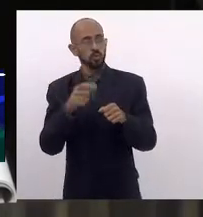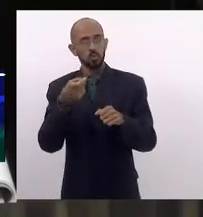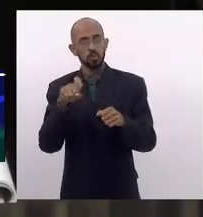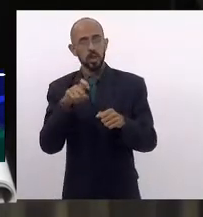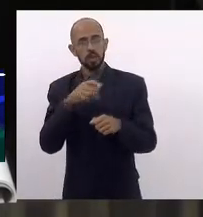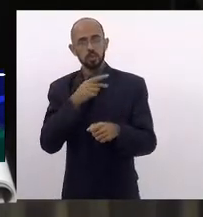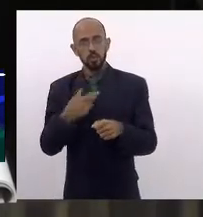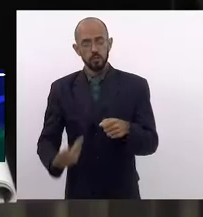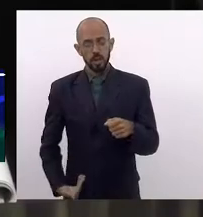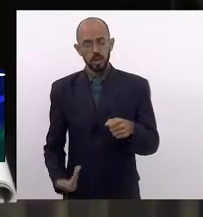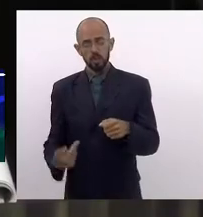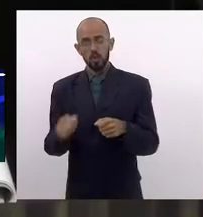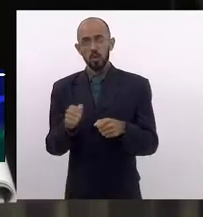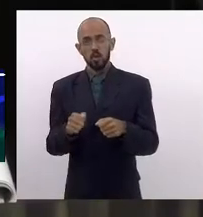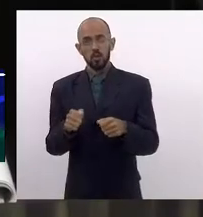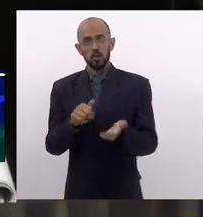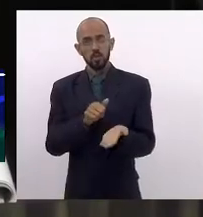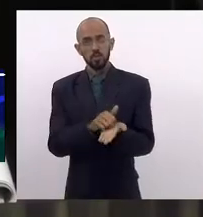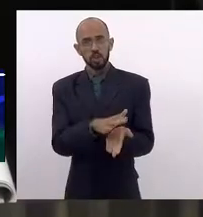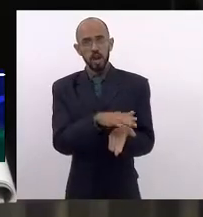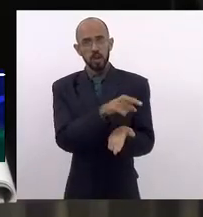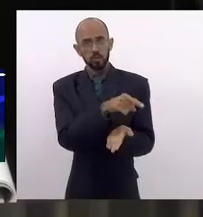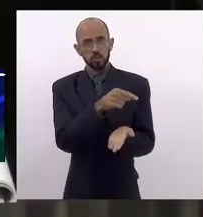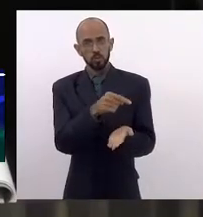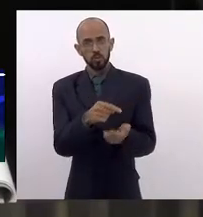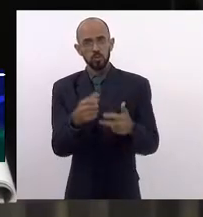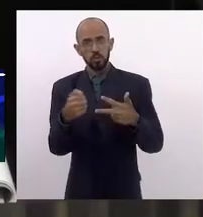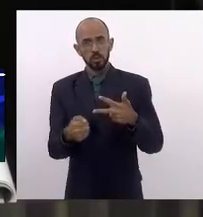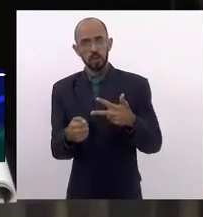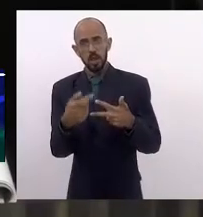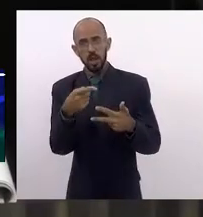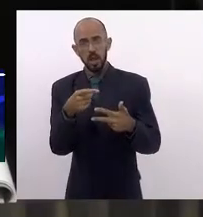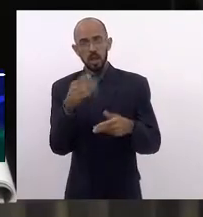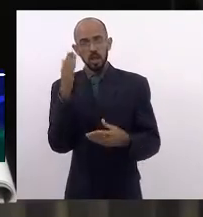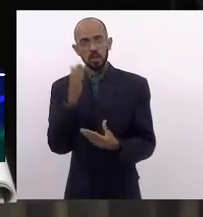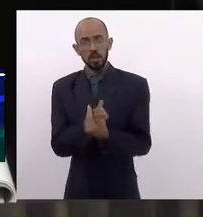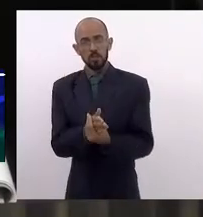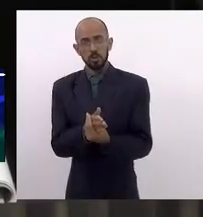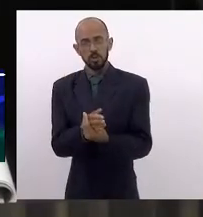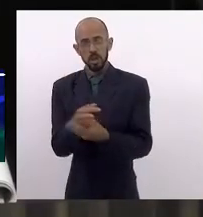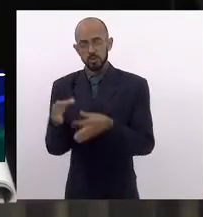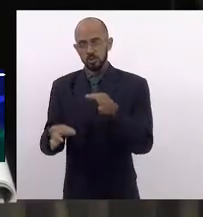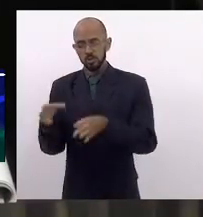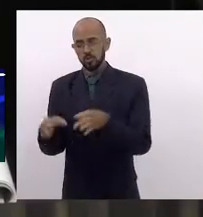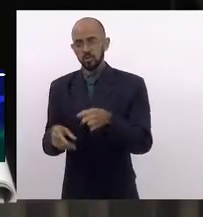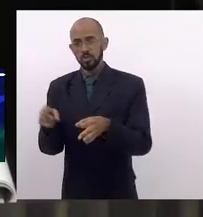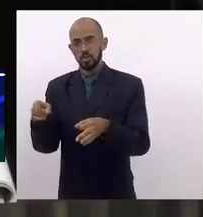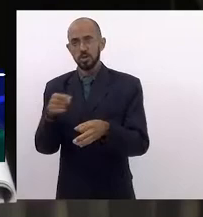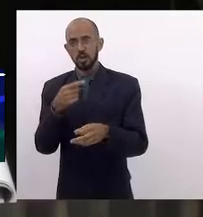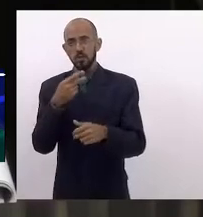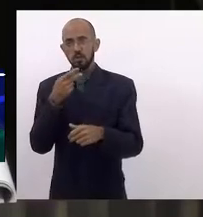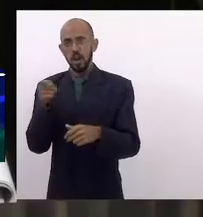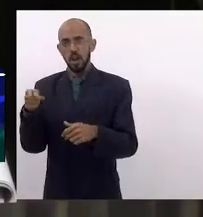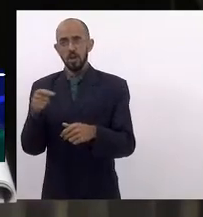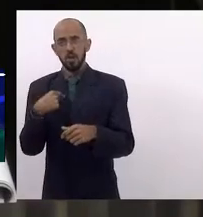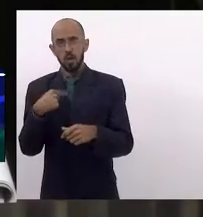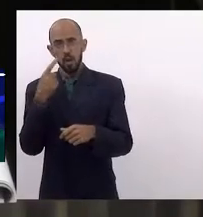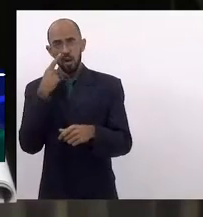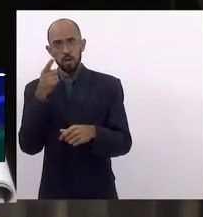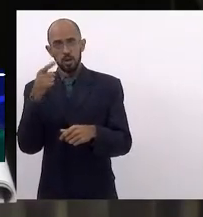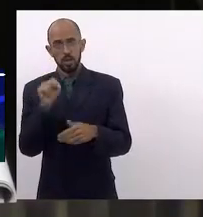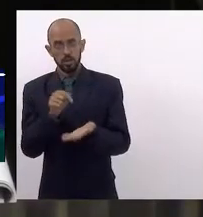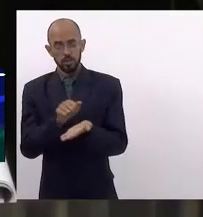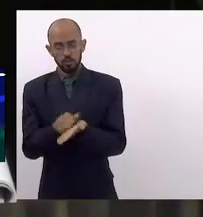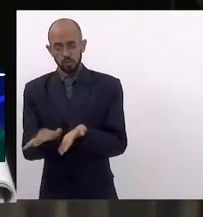ex-governador que foi retirado do poder entrar com uma ação na justiça para tia Ana se retiraram do